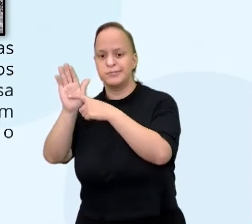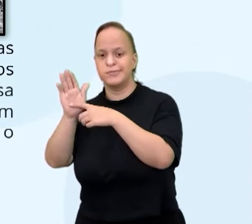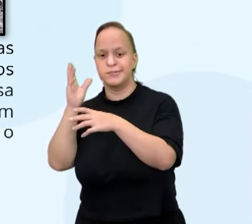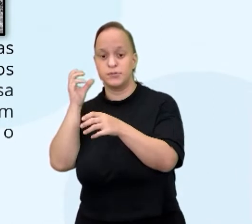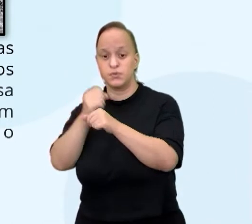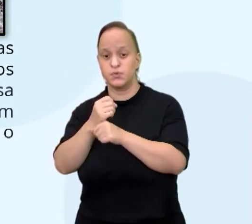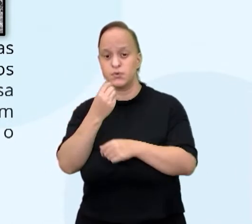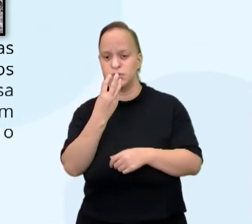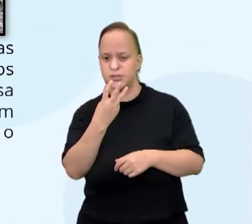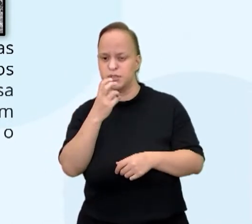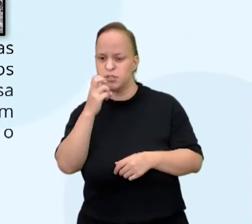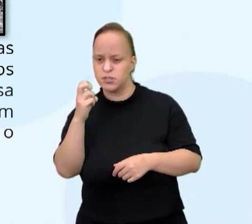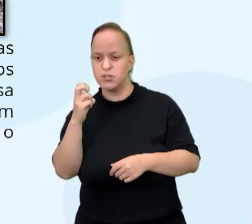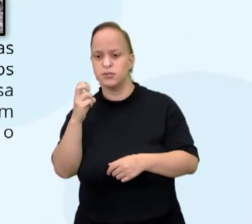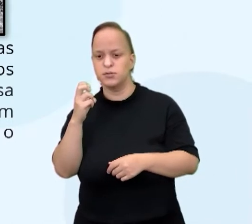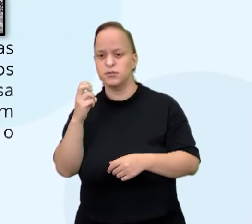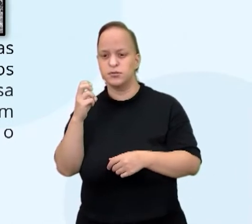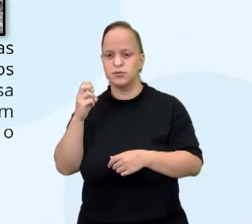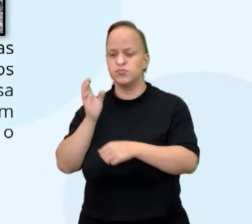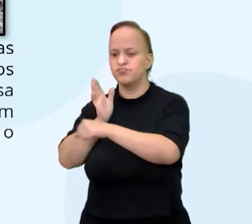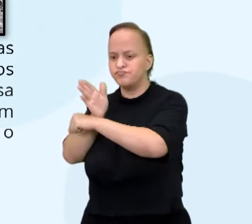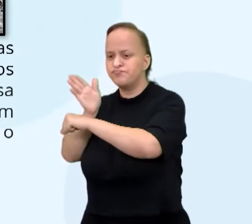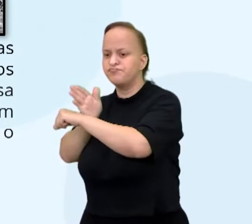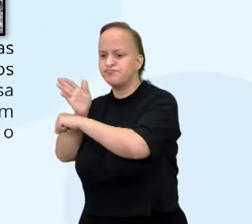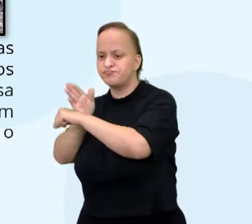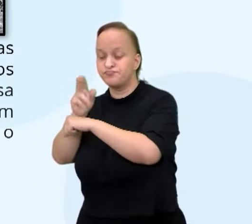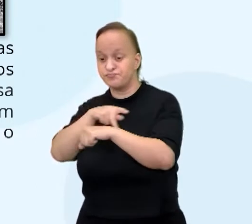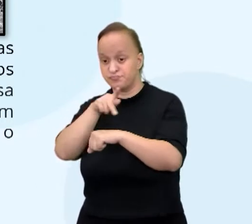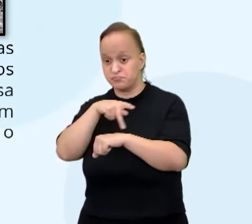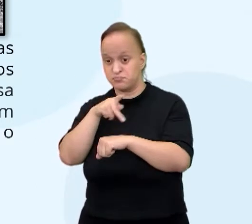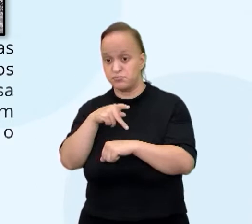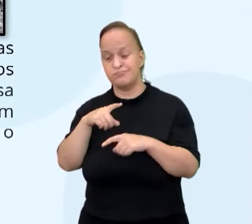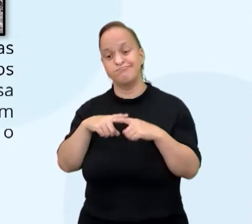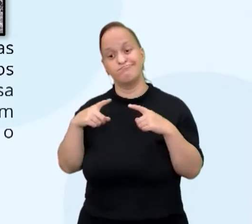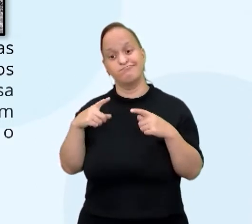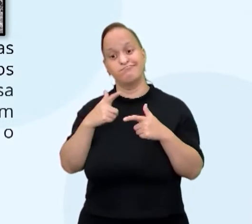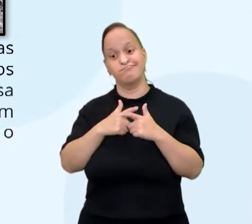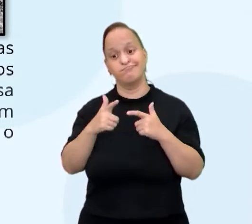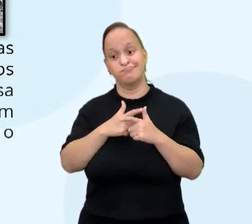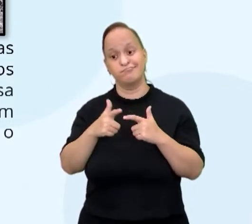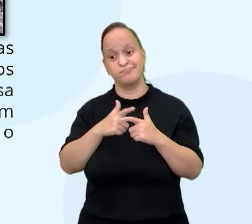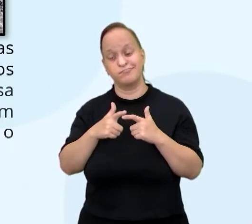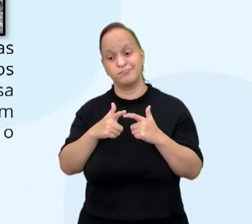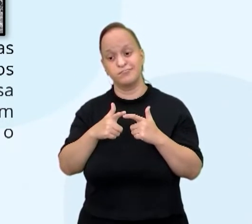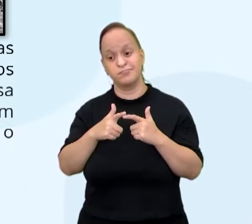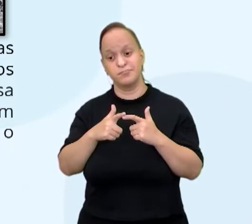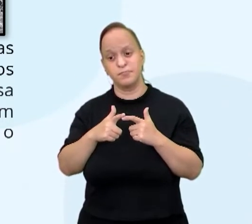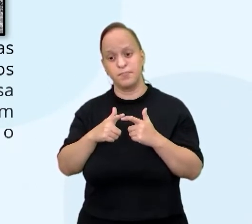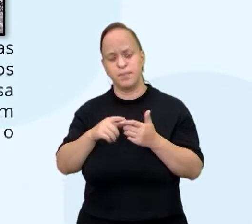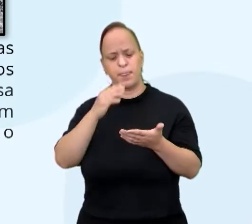contribuições para essa exposição. Bem, só que nós temos um problema, né? Porque a maioria dos artigos e